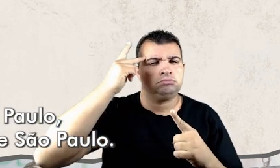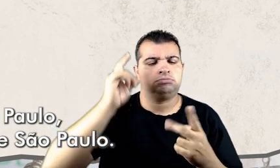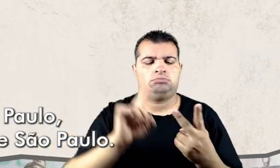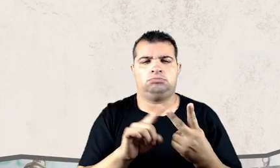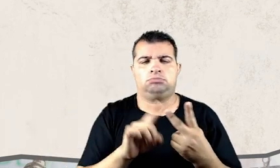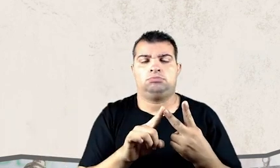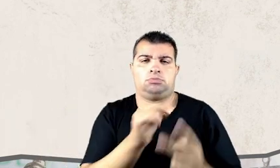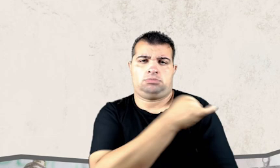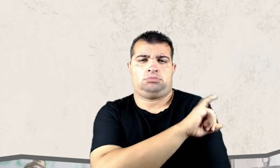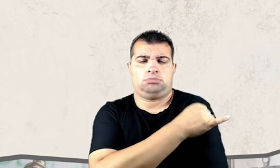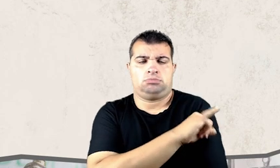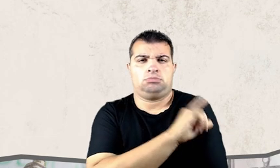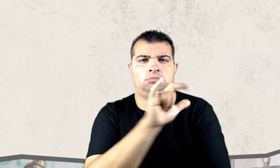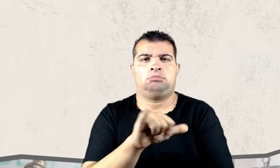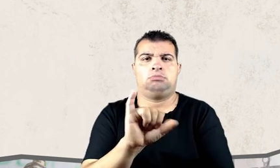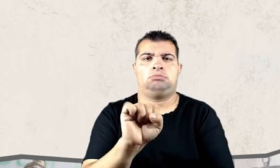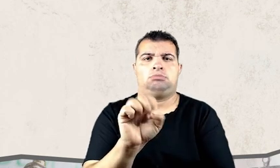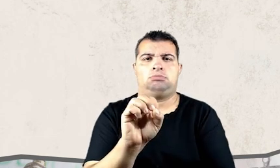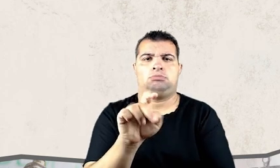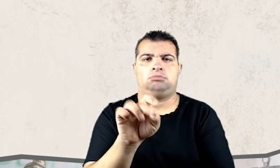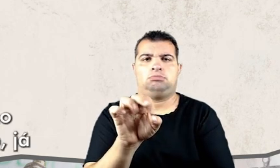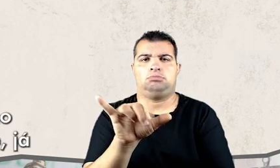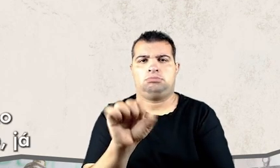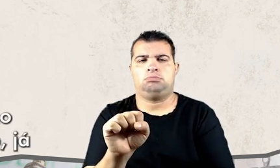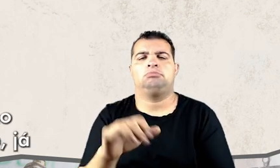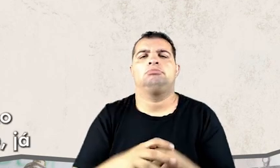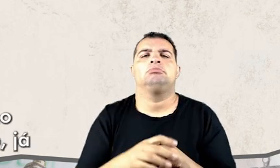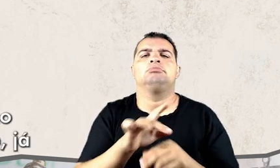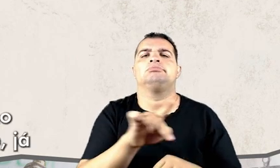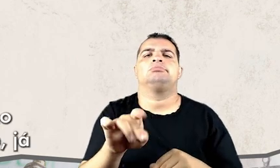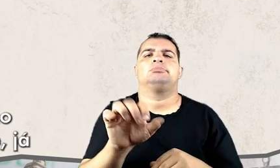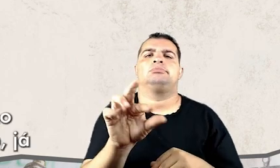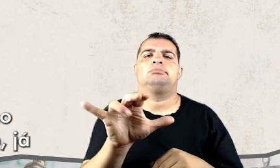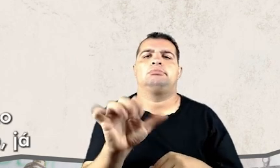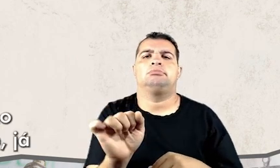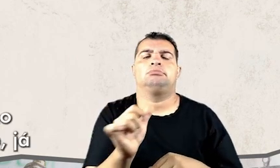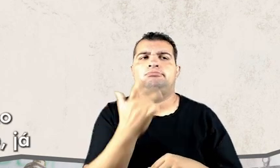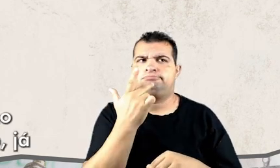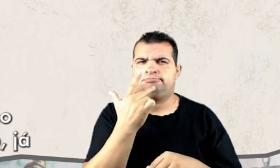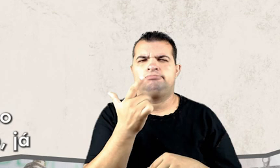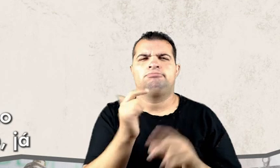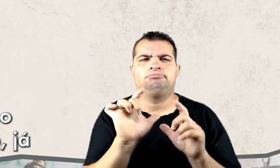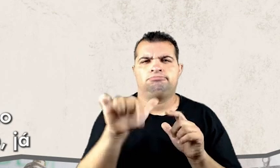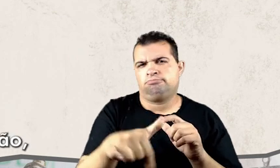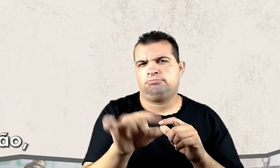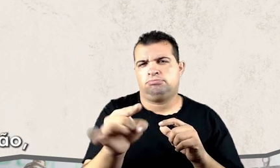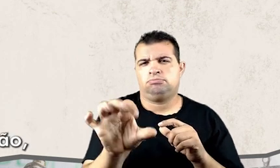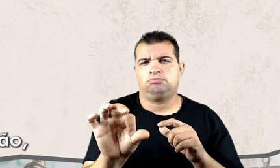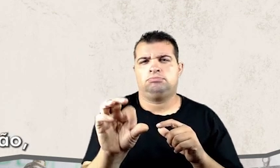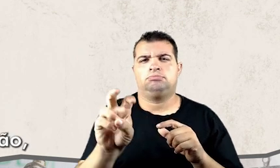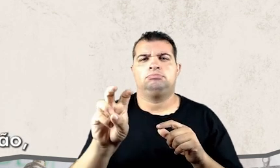e a do Rio era ISOP. A professora Maria do Carmo ainda conta que mais adiante, já